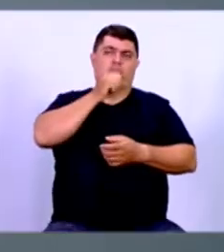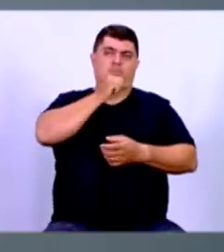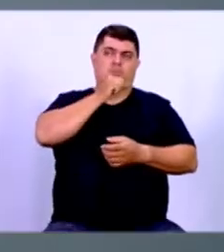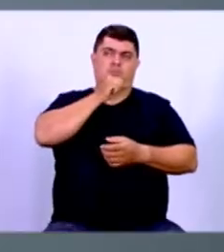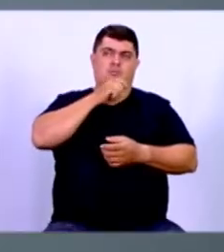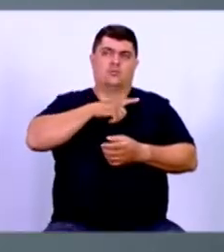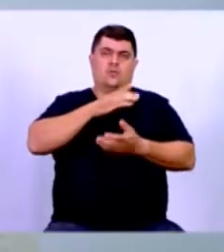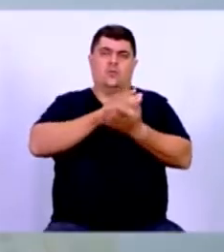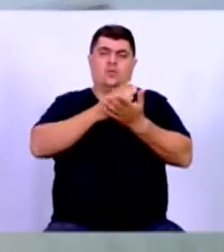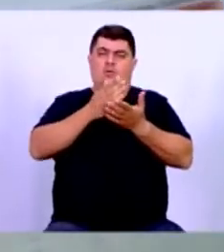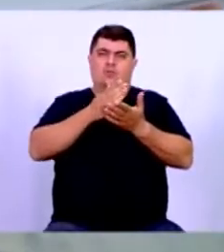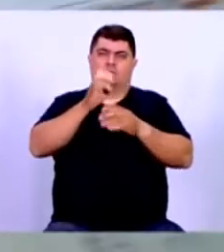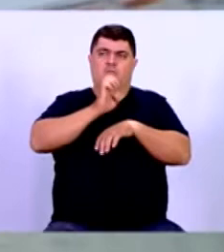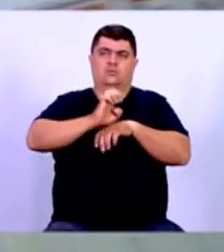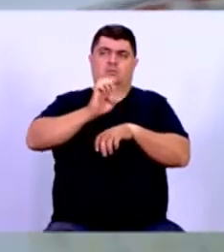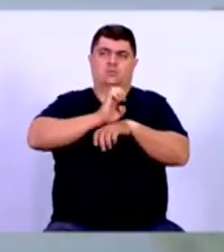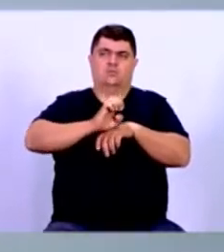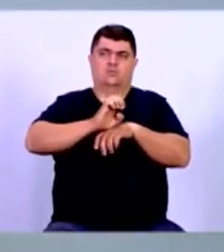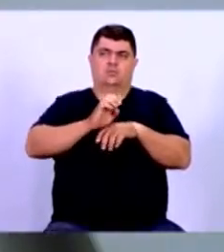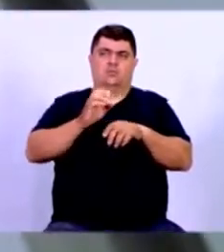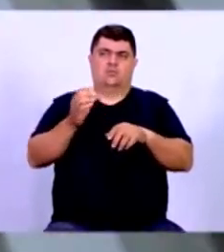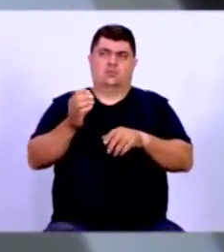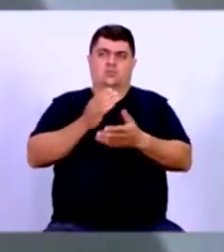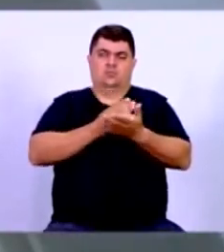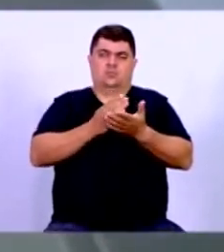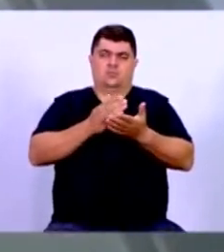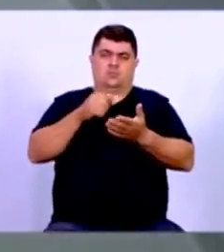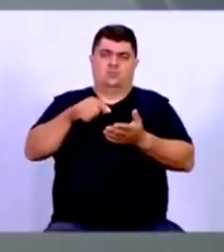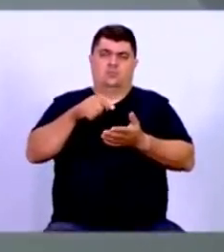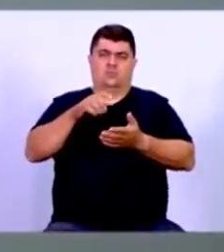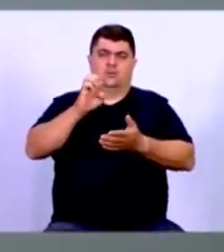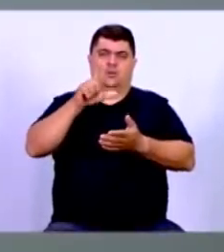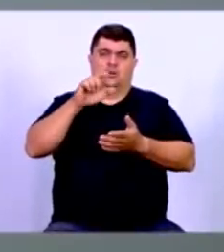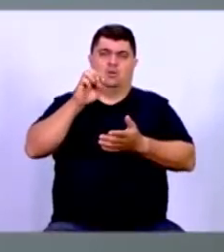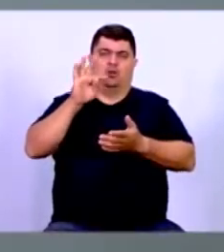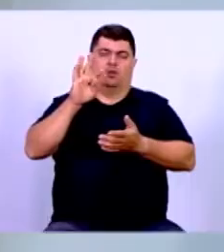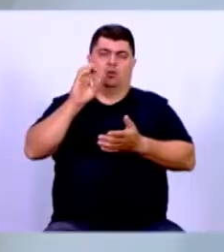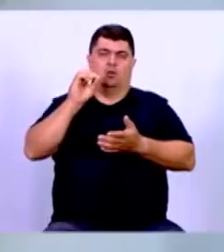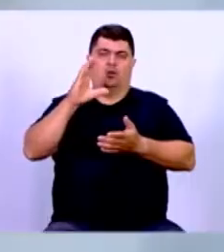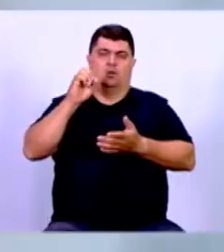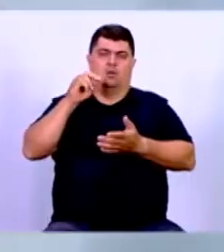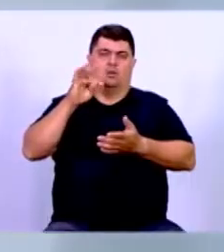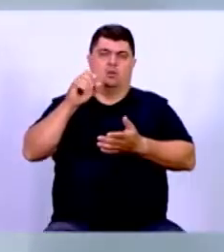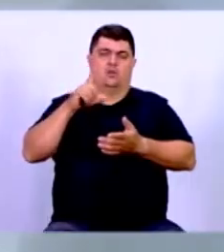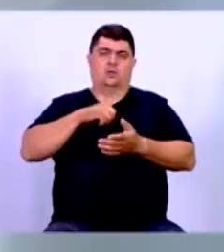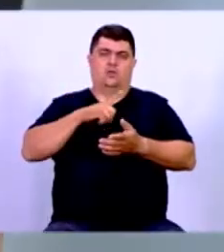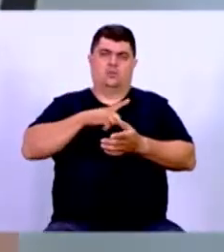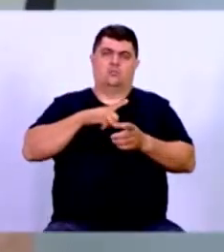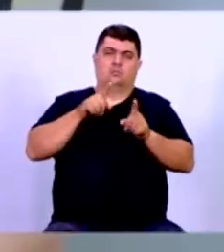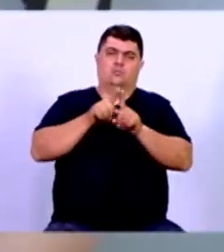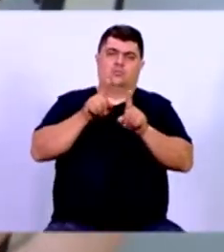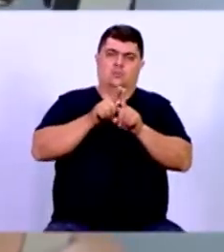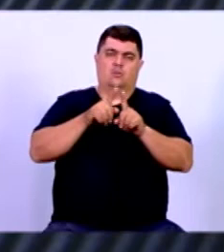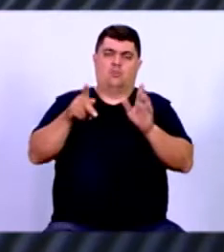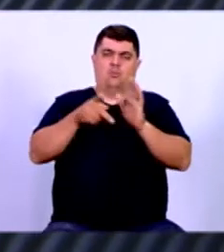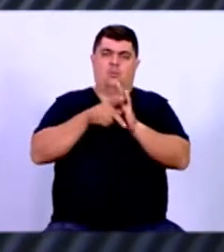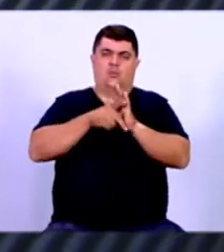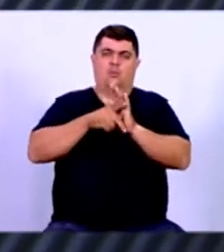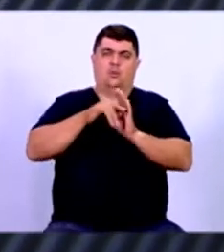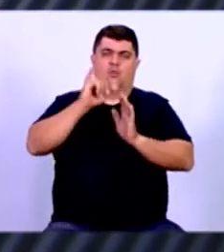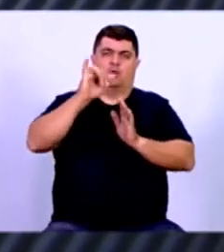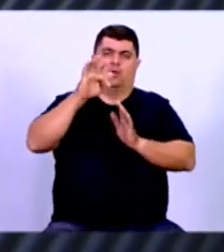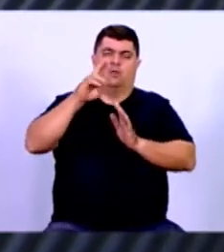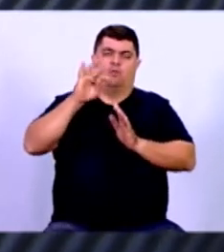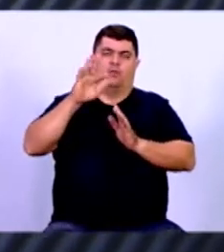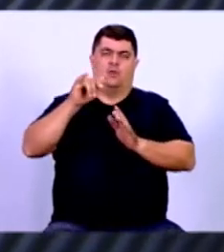Eu comecei a estagiar recentemente aqui na Eletrocontrole, que é uma empresa contratada pela Infraero. Ela faz a